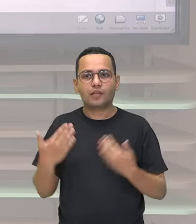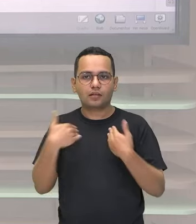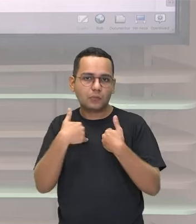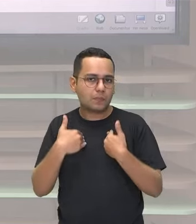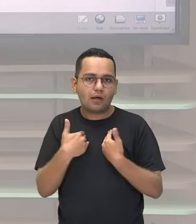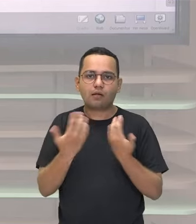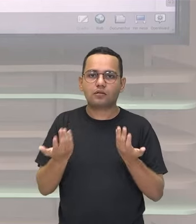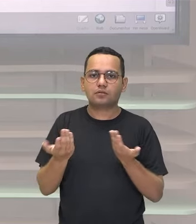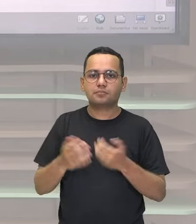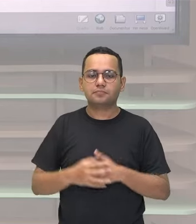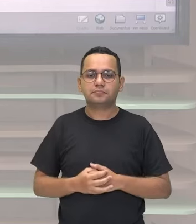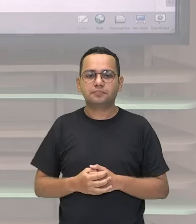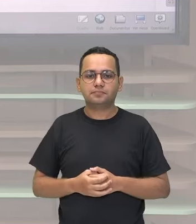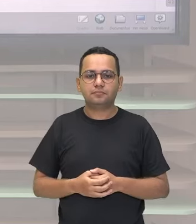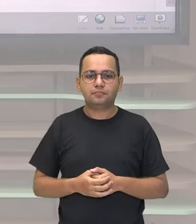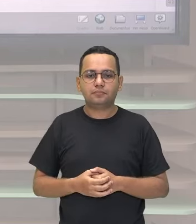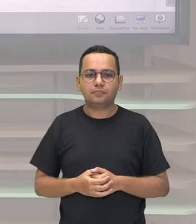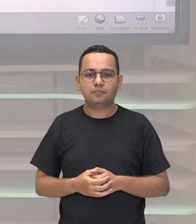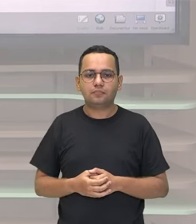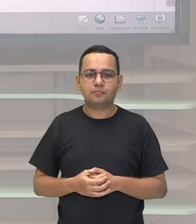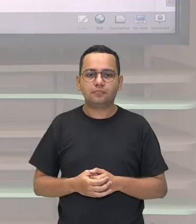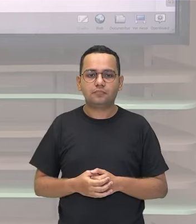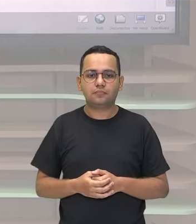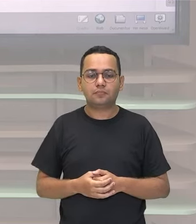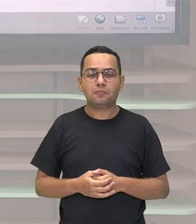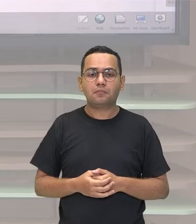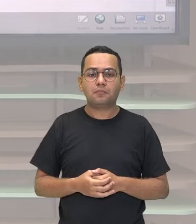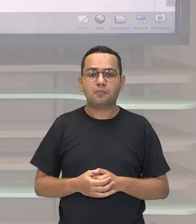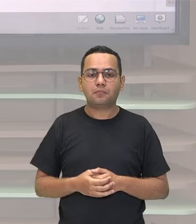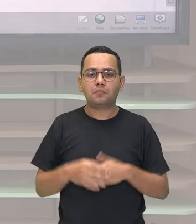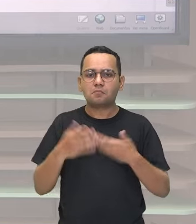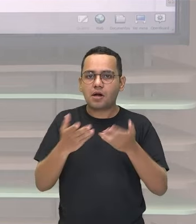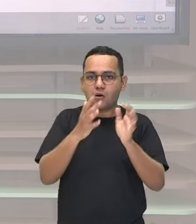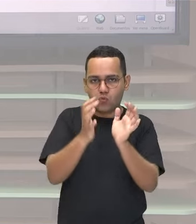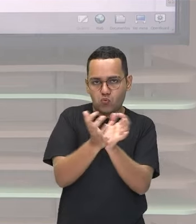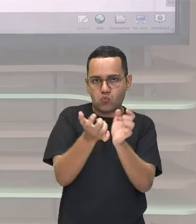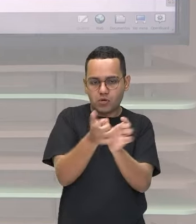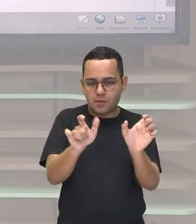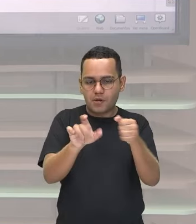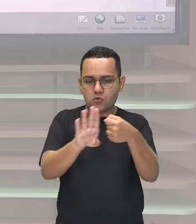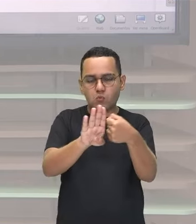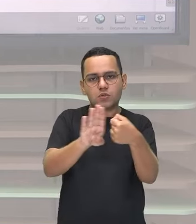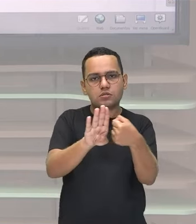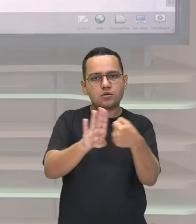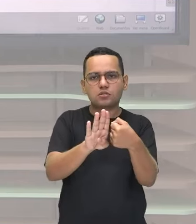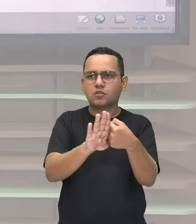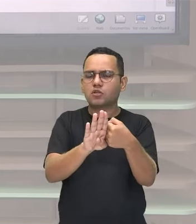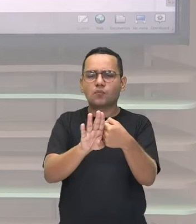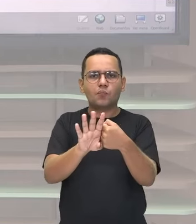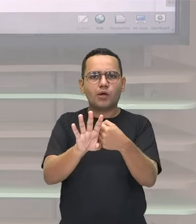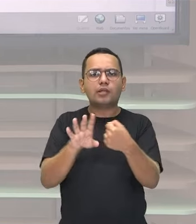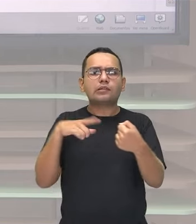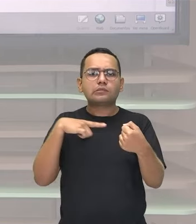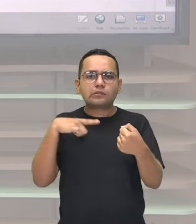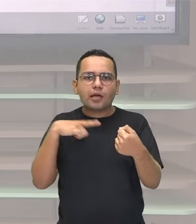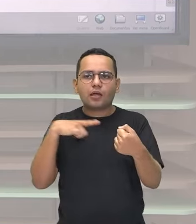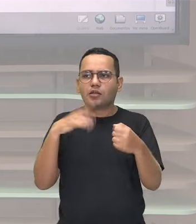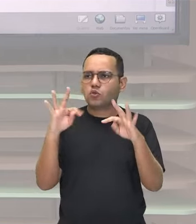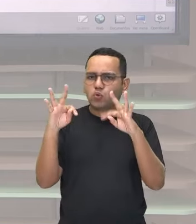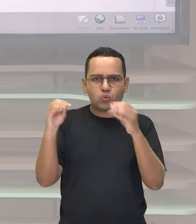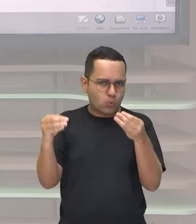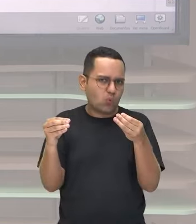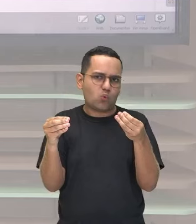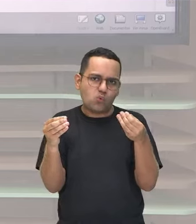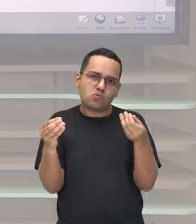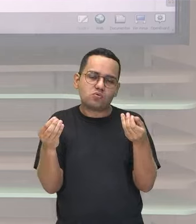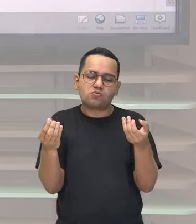animais, né? Então, a classe substantivo, ele vai estar presente em tudo aquilo que a gente fala, né? Dizendo assim de